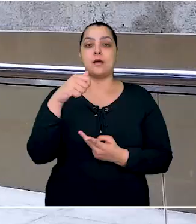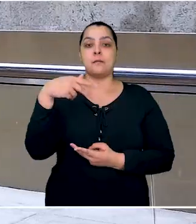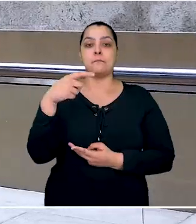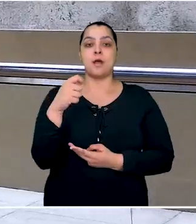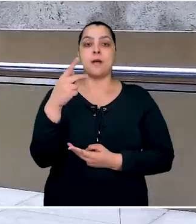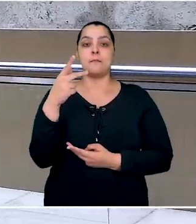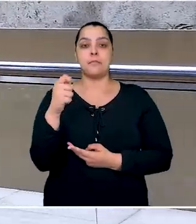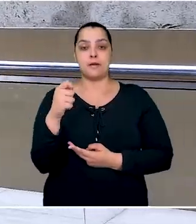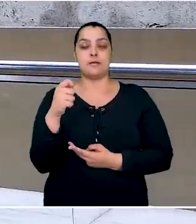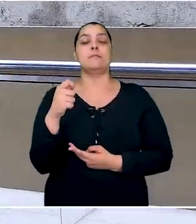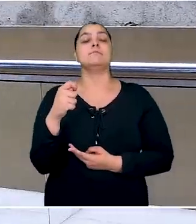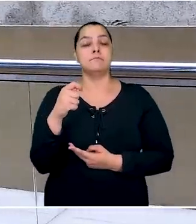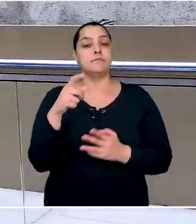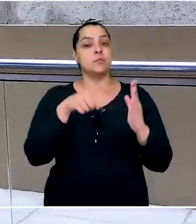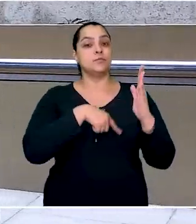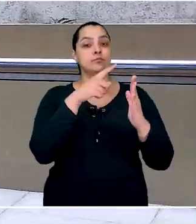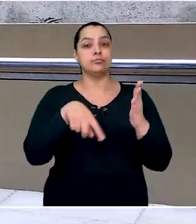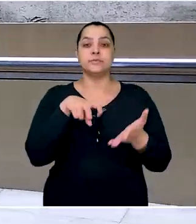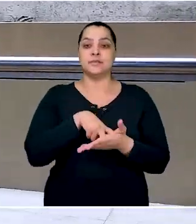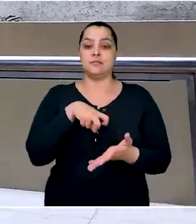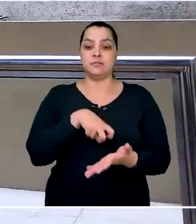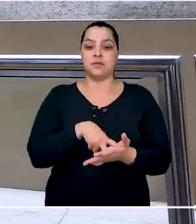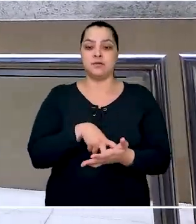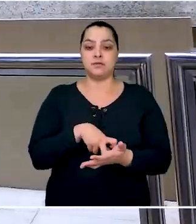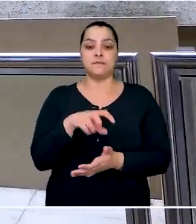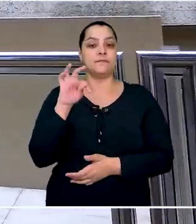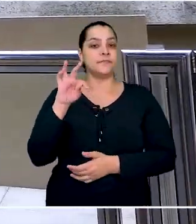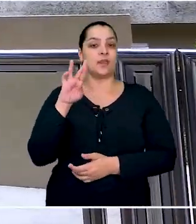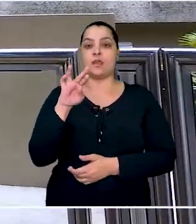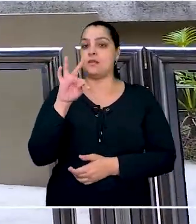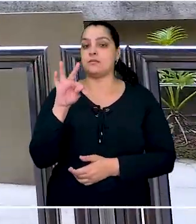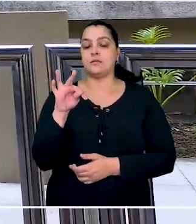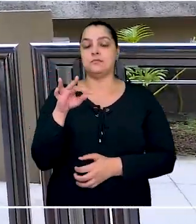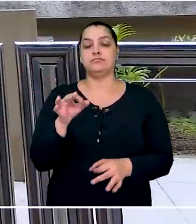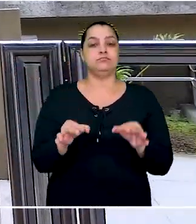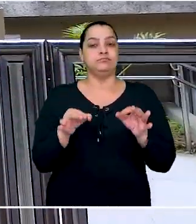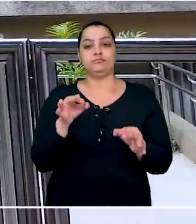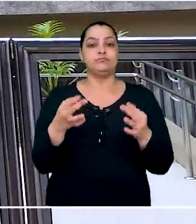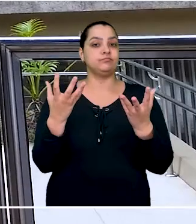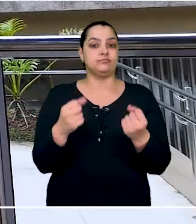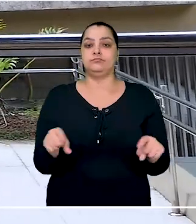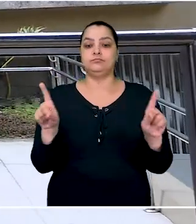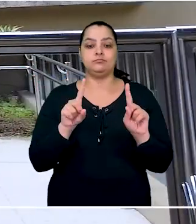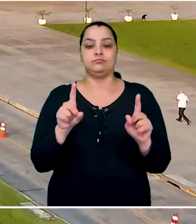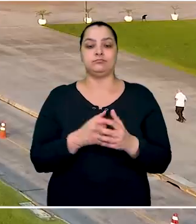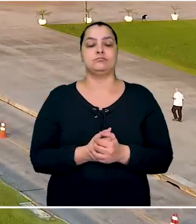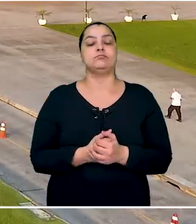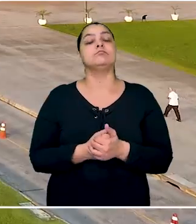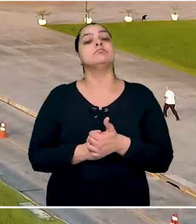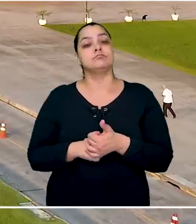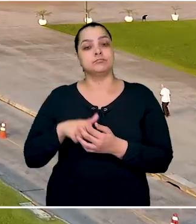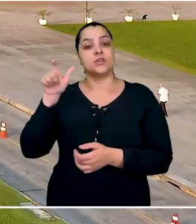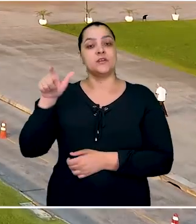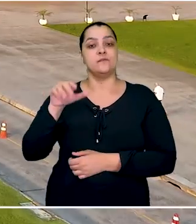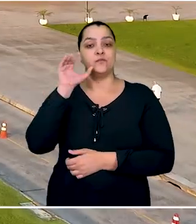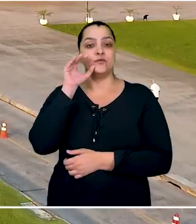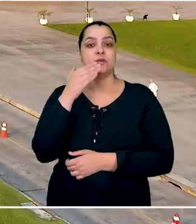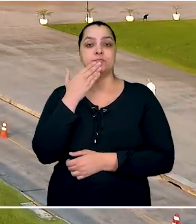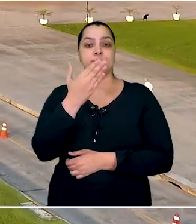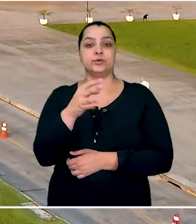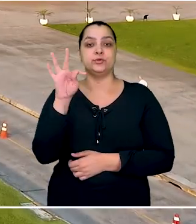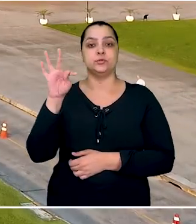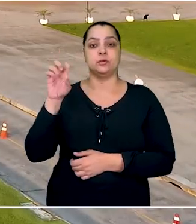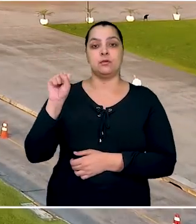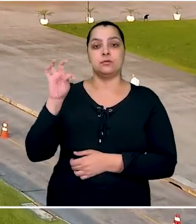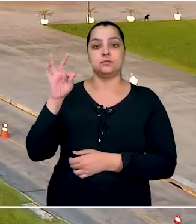na tentativa de anular a sentença. Mas o TRT também julgou o pedido improcedente. O profissional recorreu